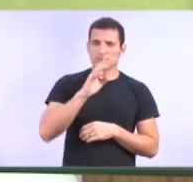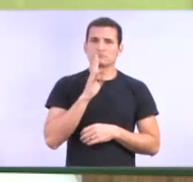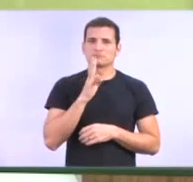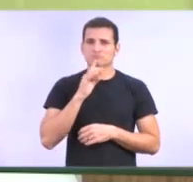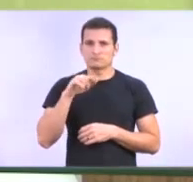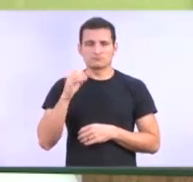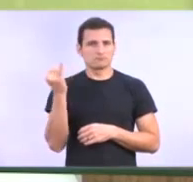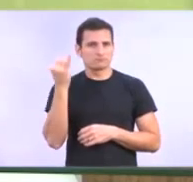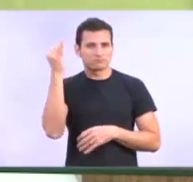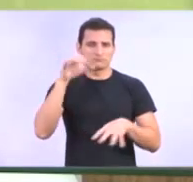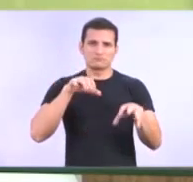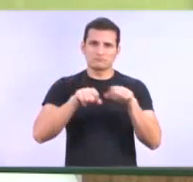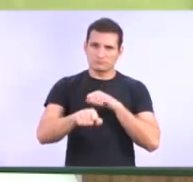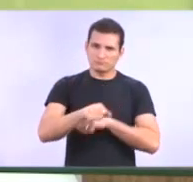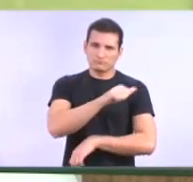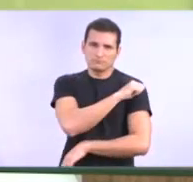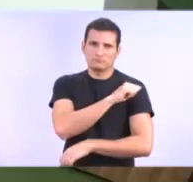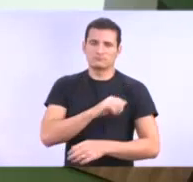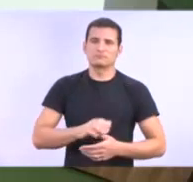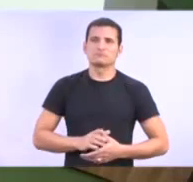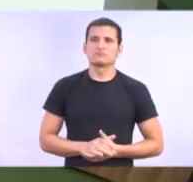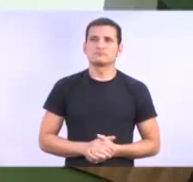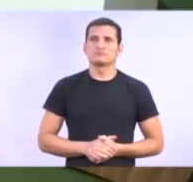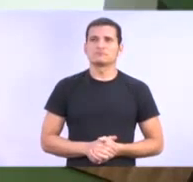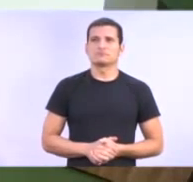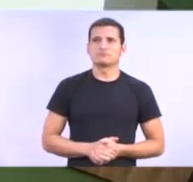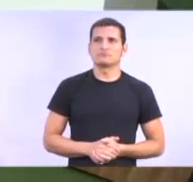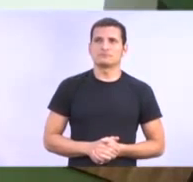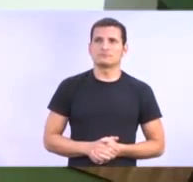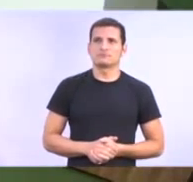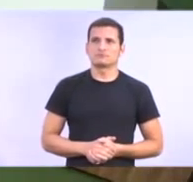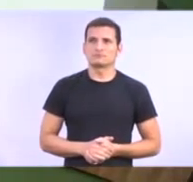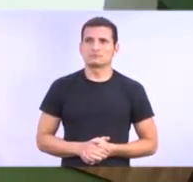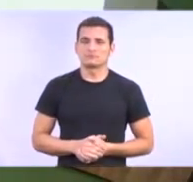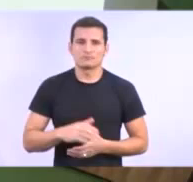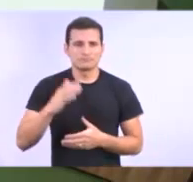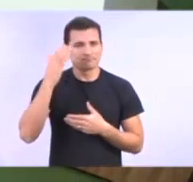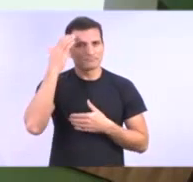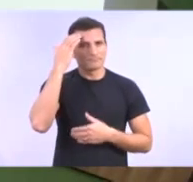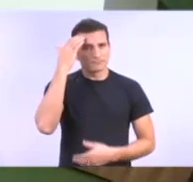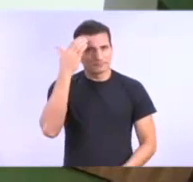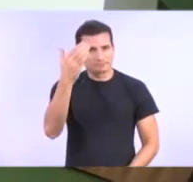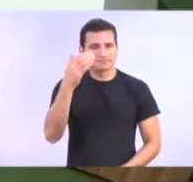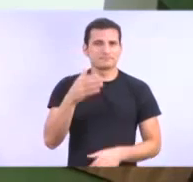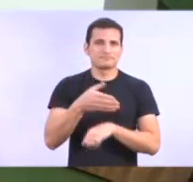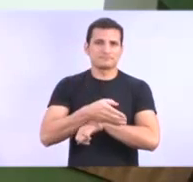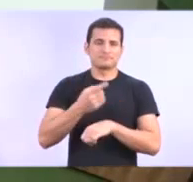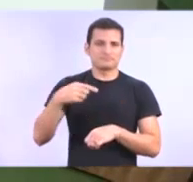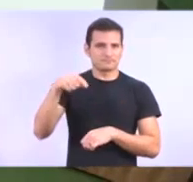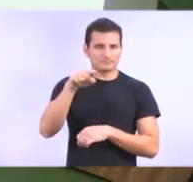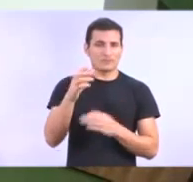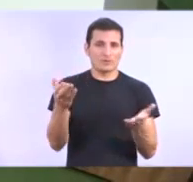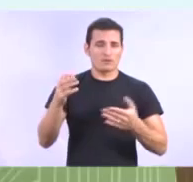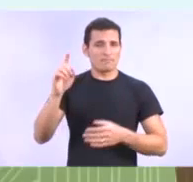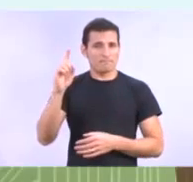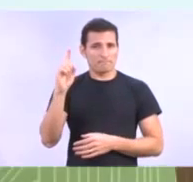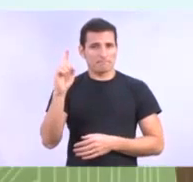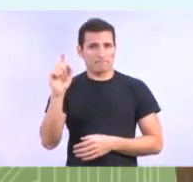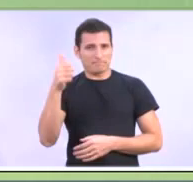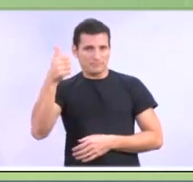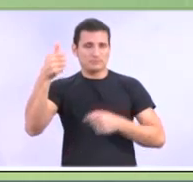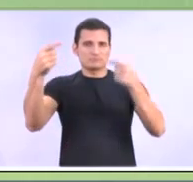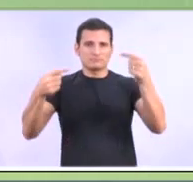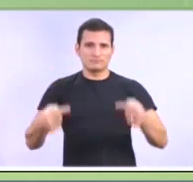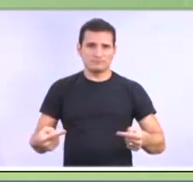para a formação dos alunos. Professor? Legal, então, obrigado pela participação de vocês. Vamos para a primeira questão, então? Vamos